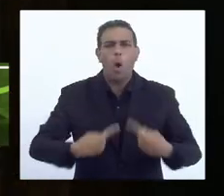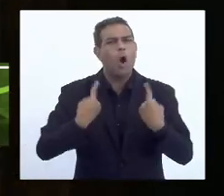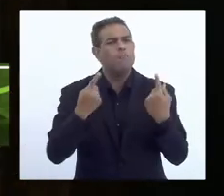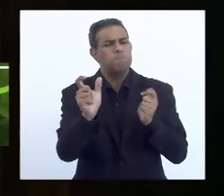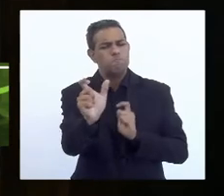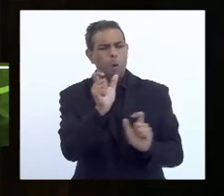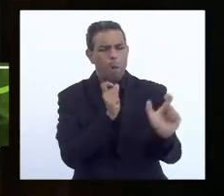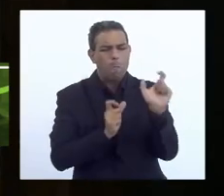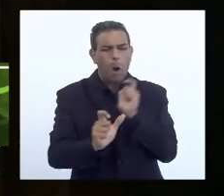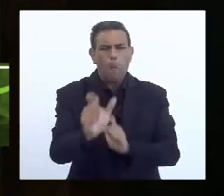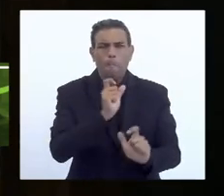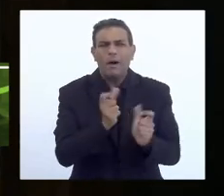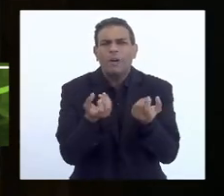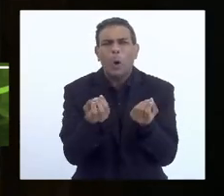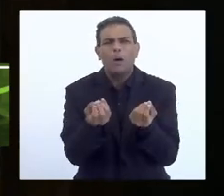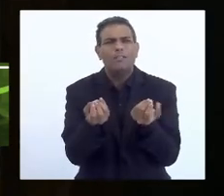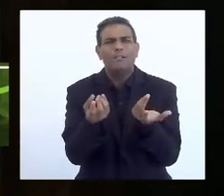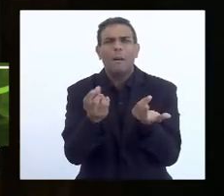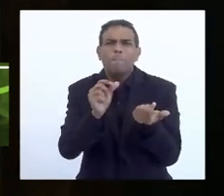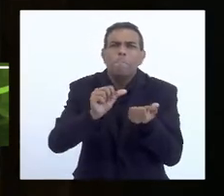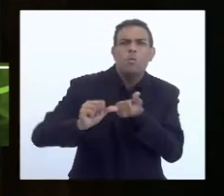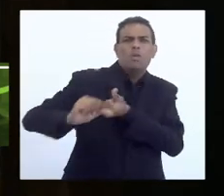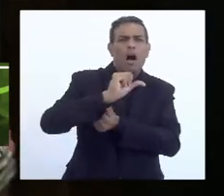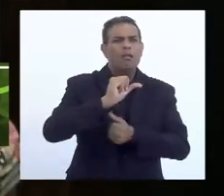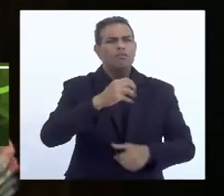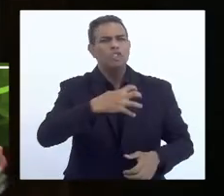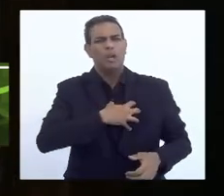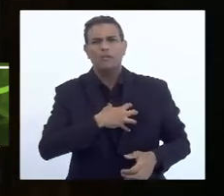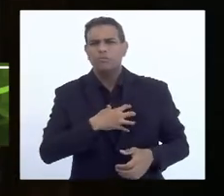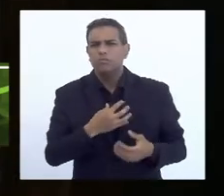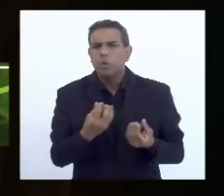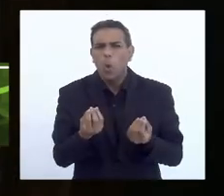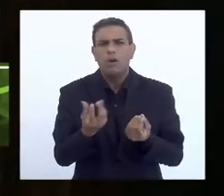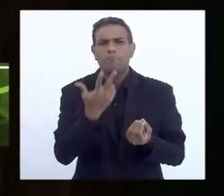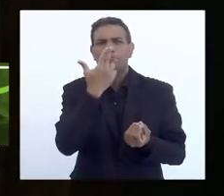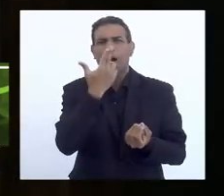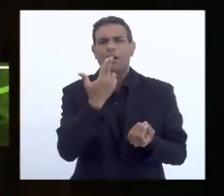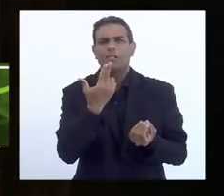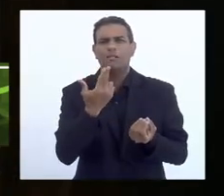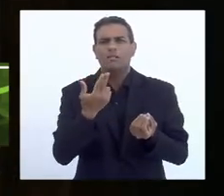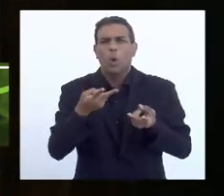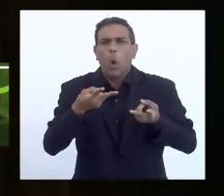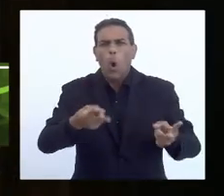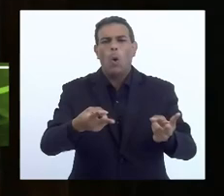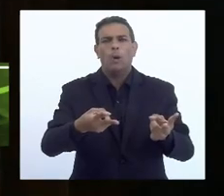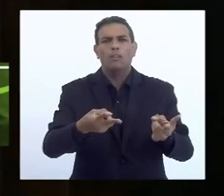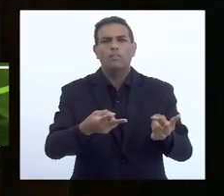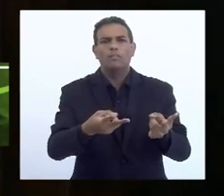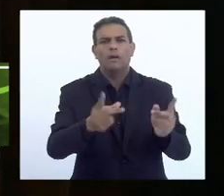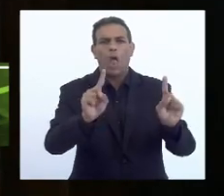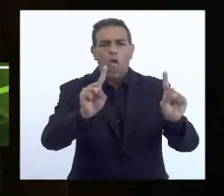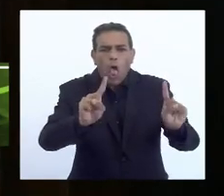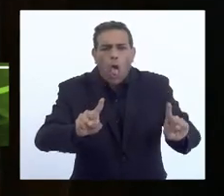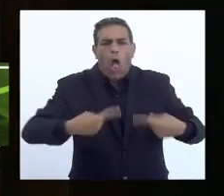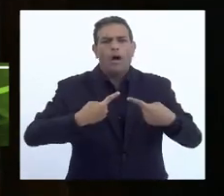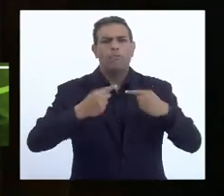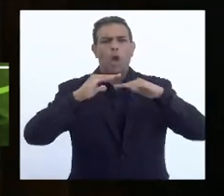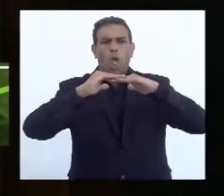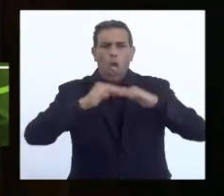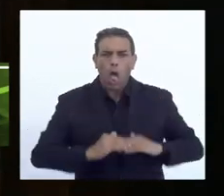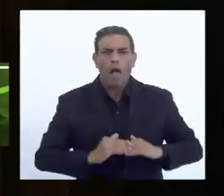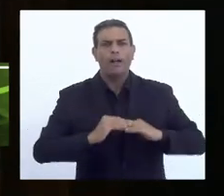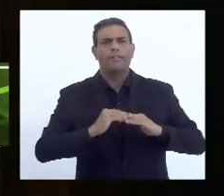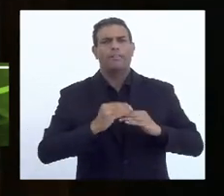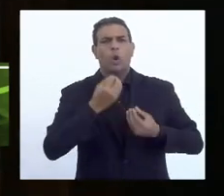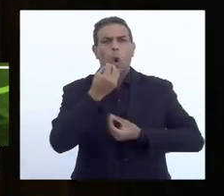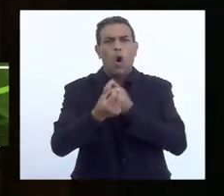em vez deles conseguirem criticar, eles criminosamente violam nossos corpos, ao invés de